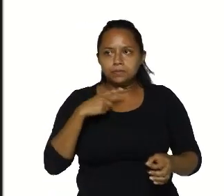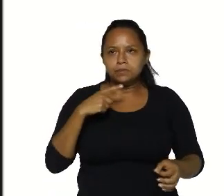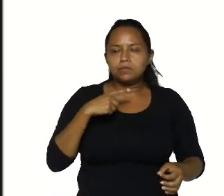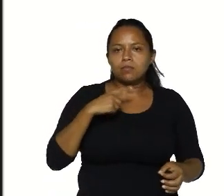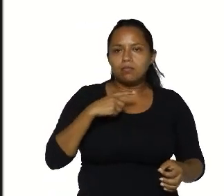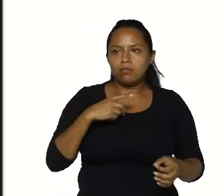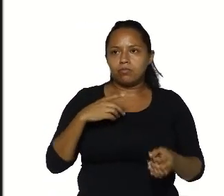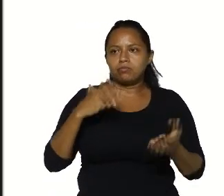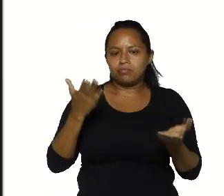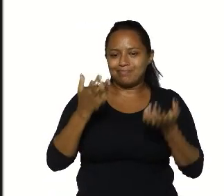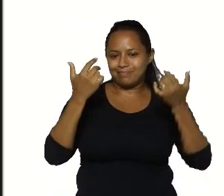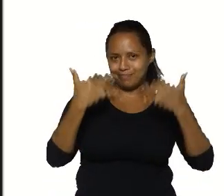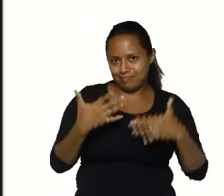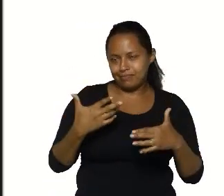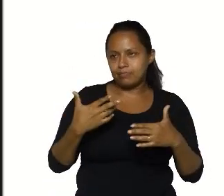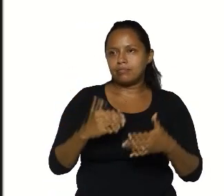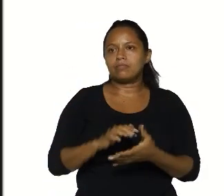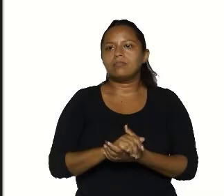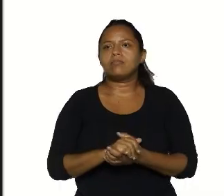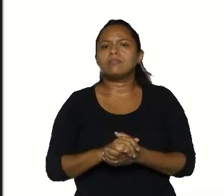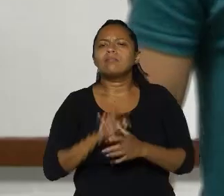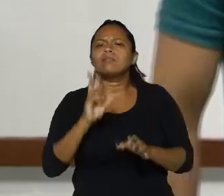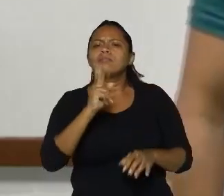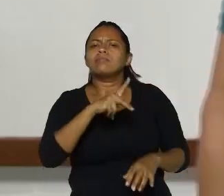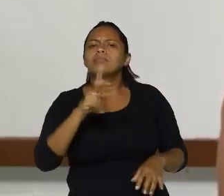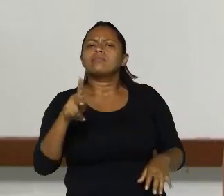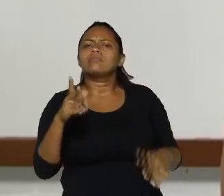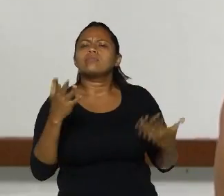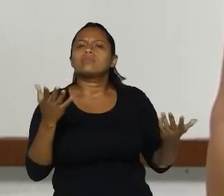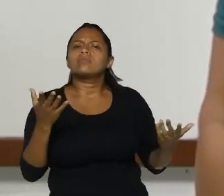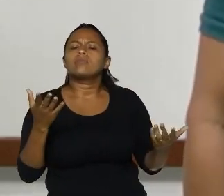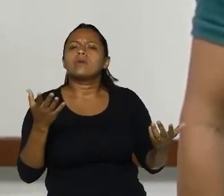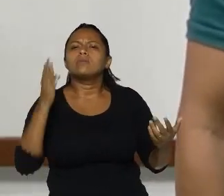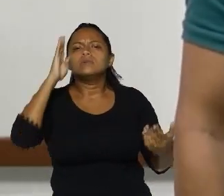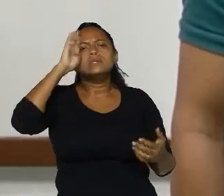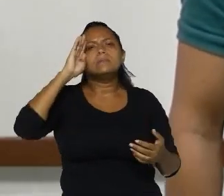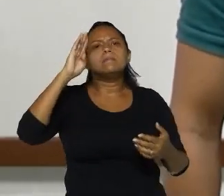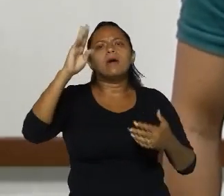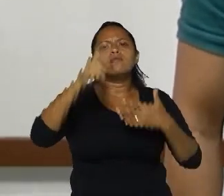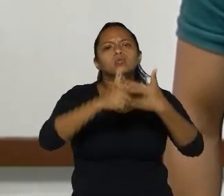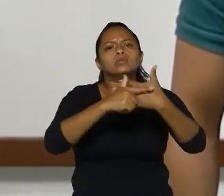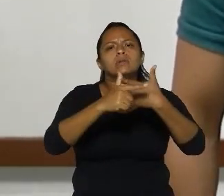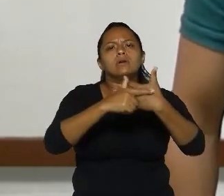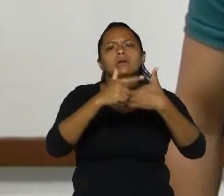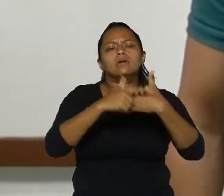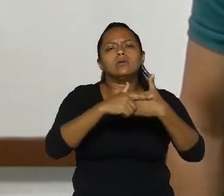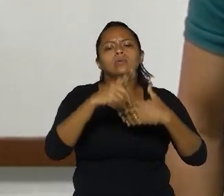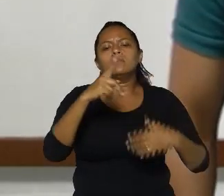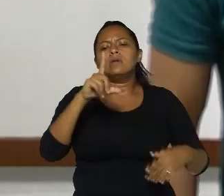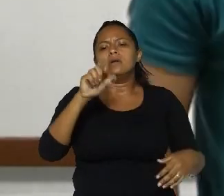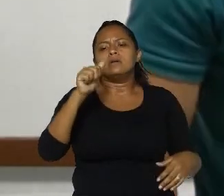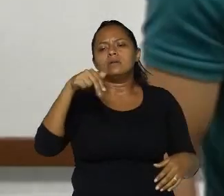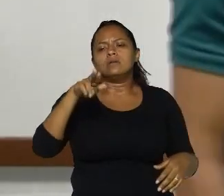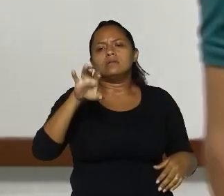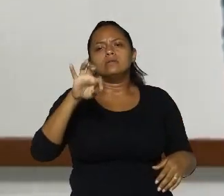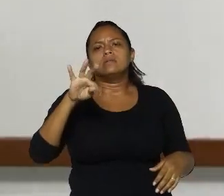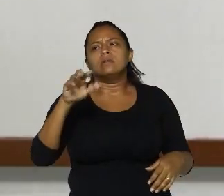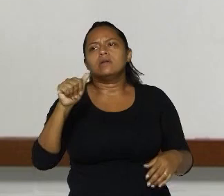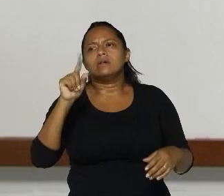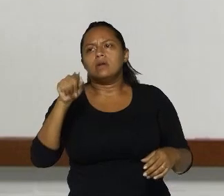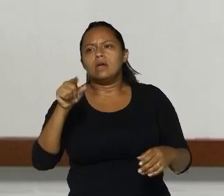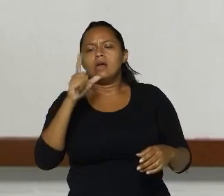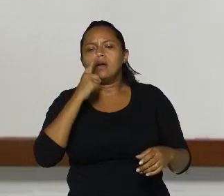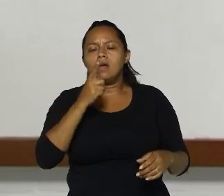que estamos falando neste momento. Professor, qual a principal função da plaqueta ou das plaquetas? É